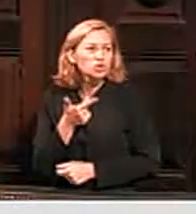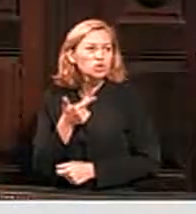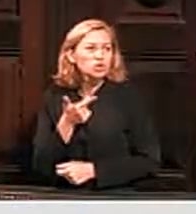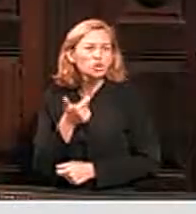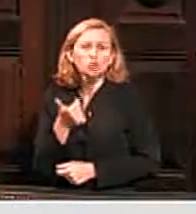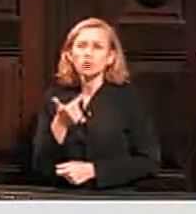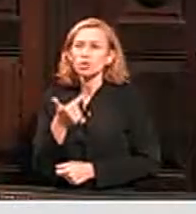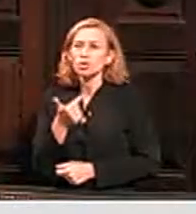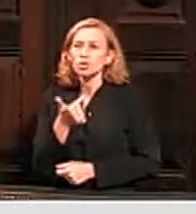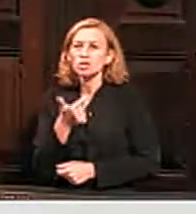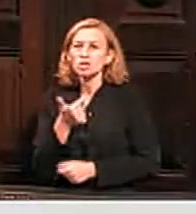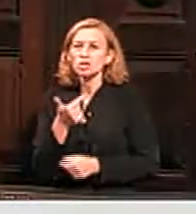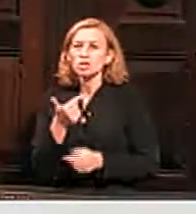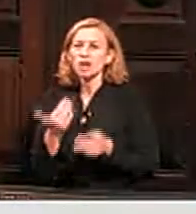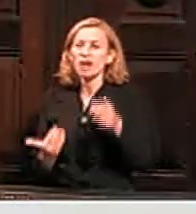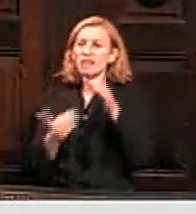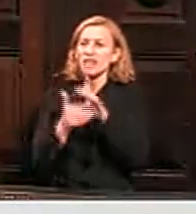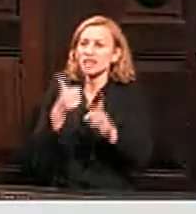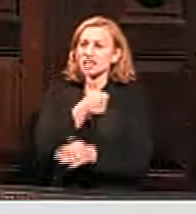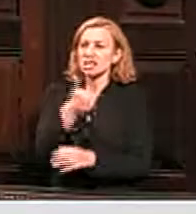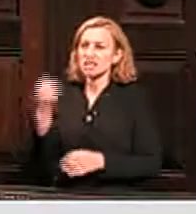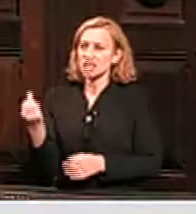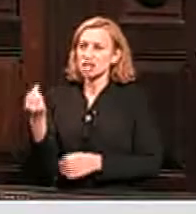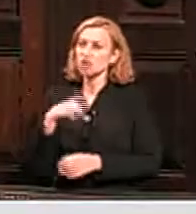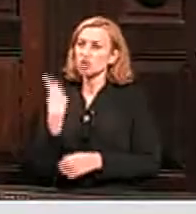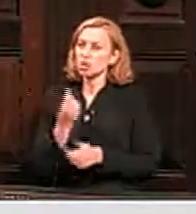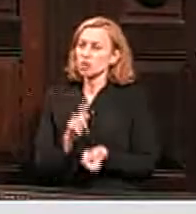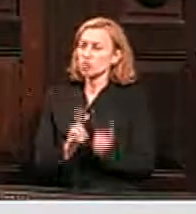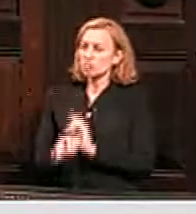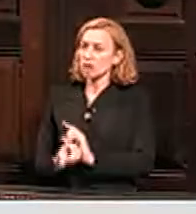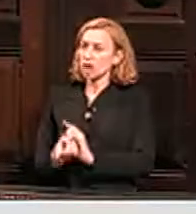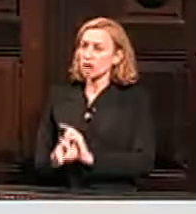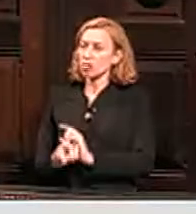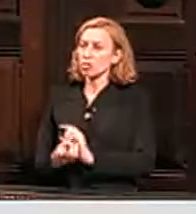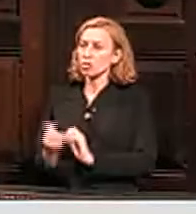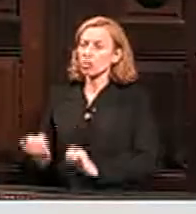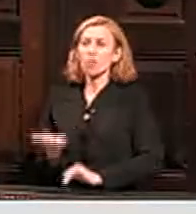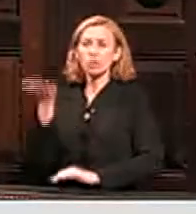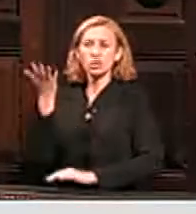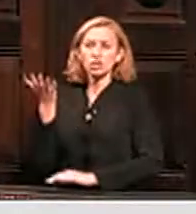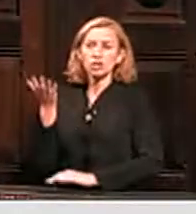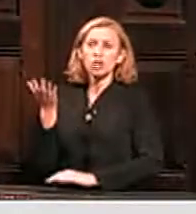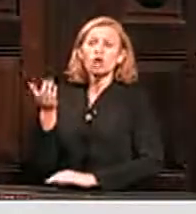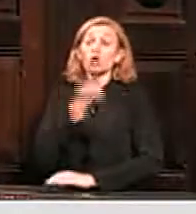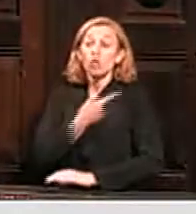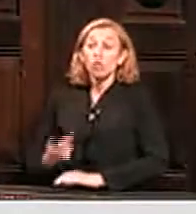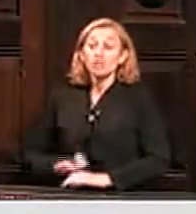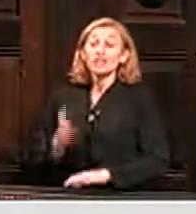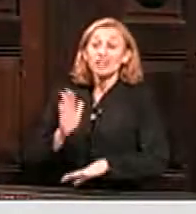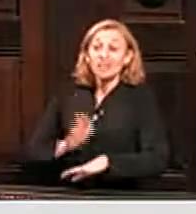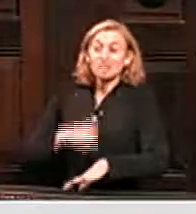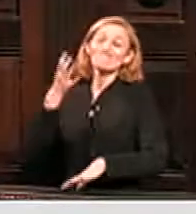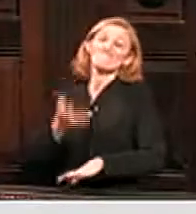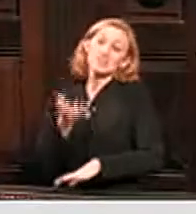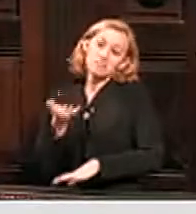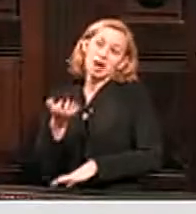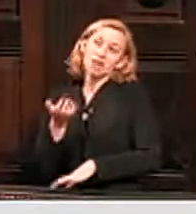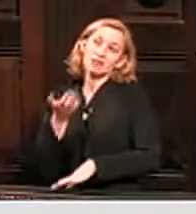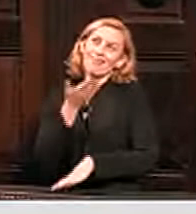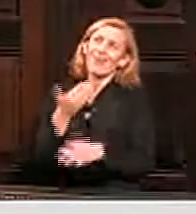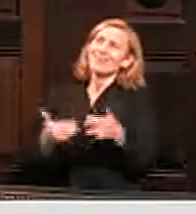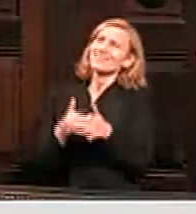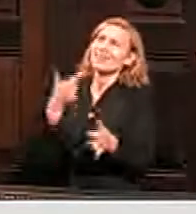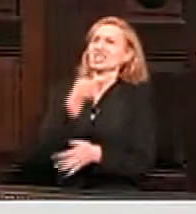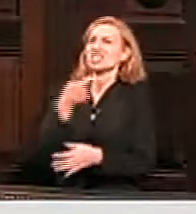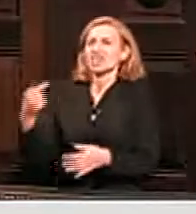12% para 16%, nós fomos contrários a esse aumento. A proposta desse governo era aumentar mais, era aumentar para 17%, porque a